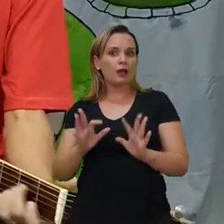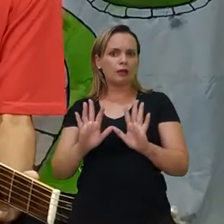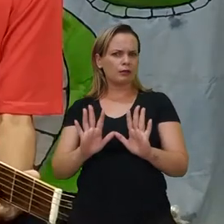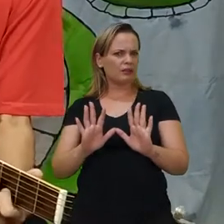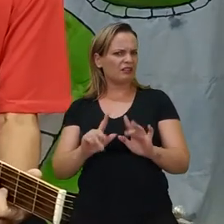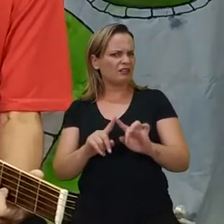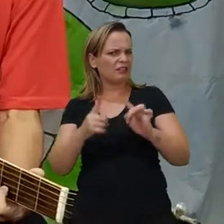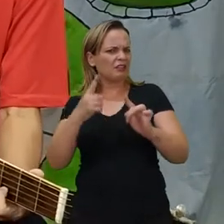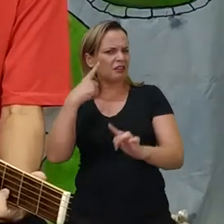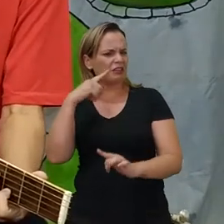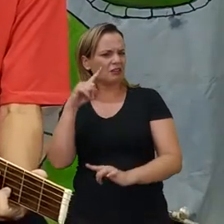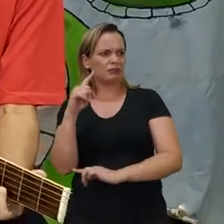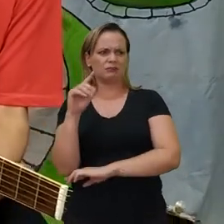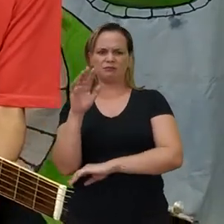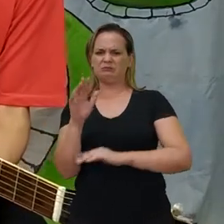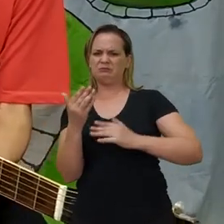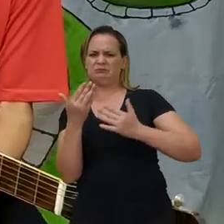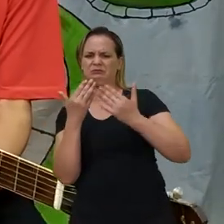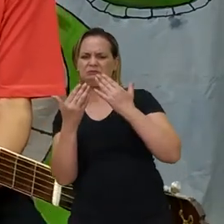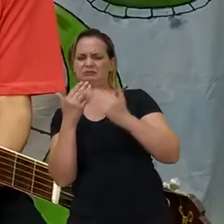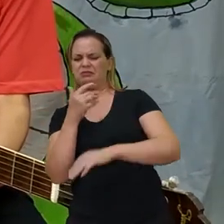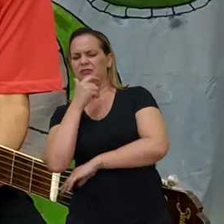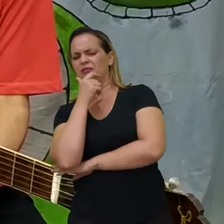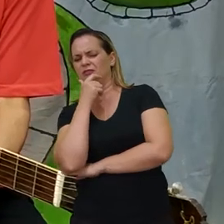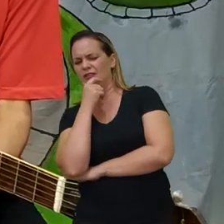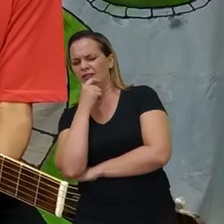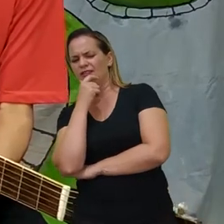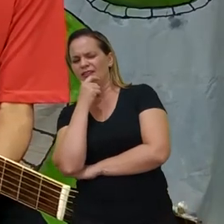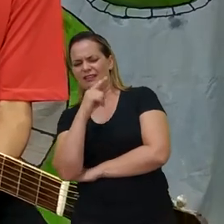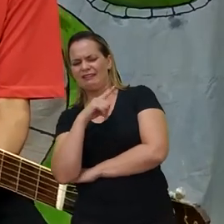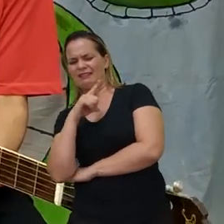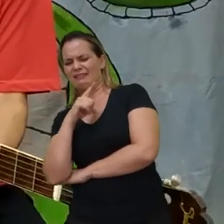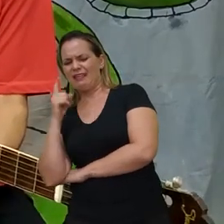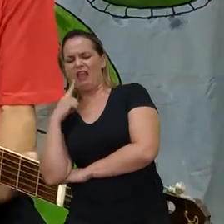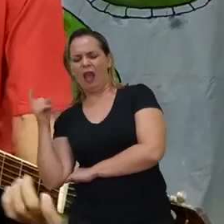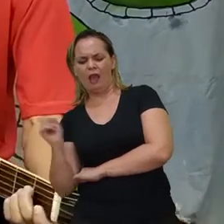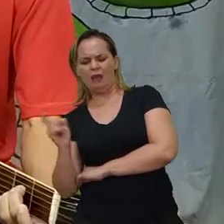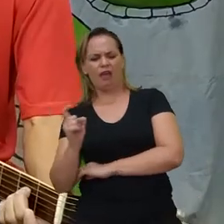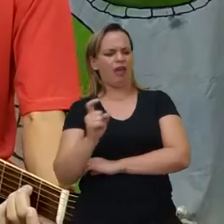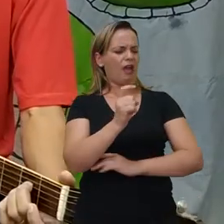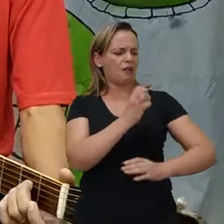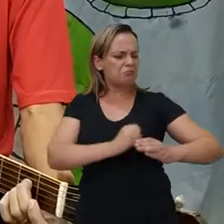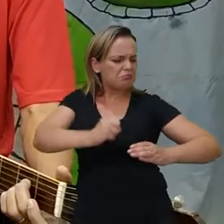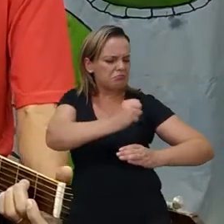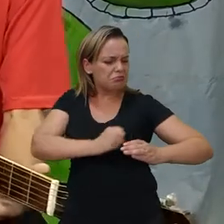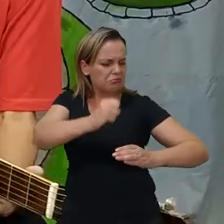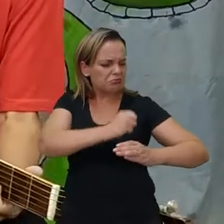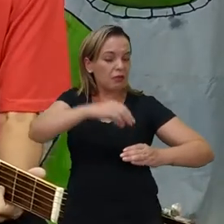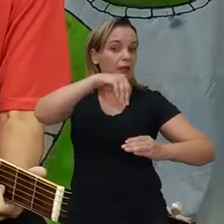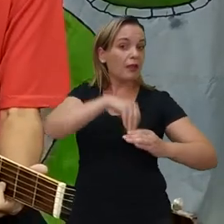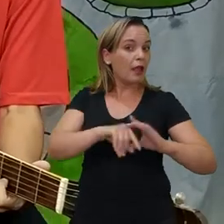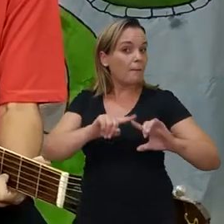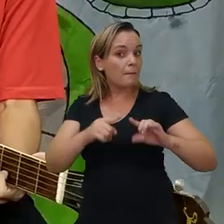Desconfio que tem algum ratinho andando pela minha cozinha. Mas essa noite lhe farei uma